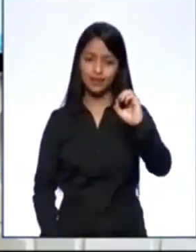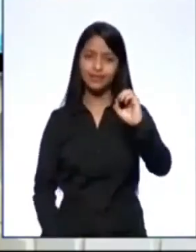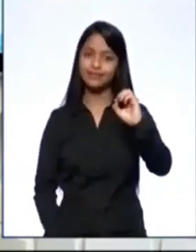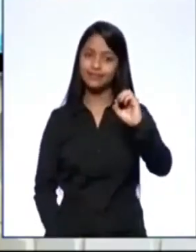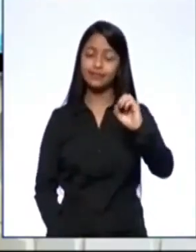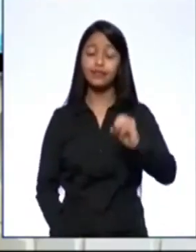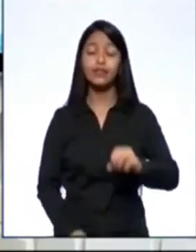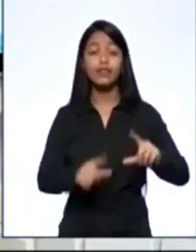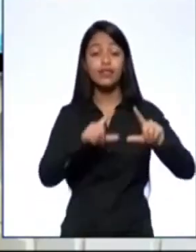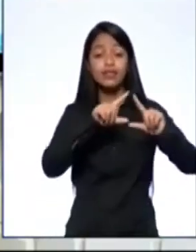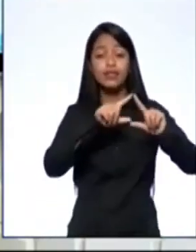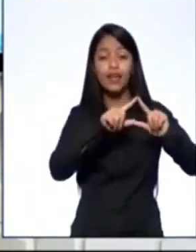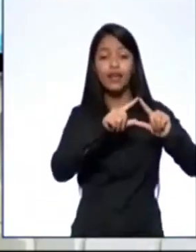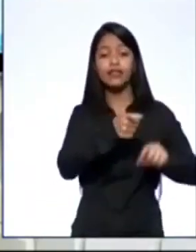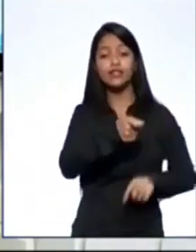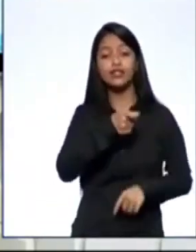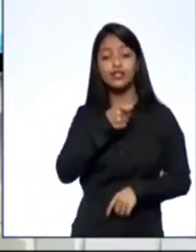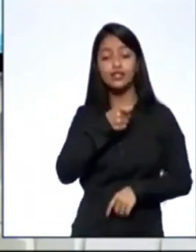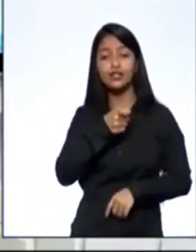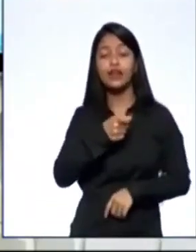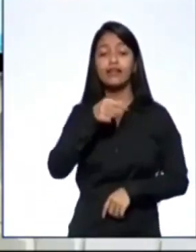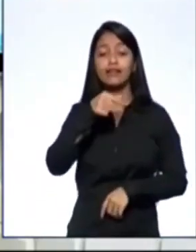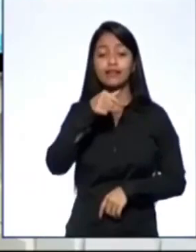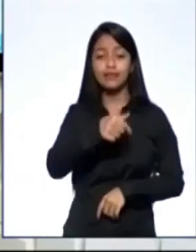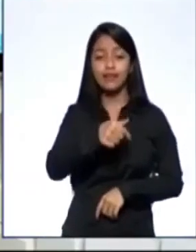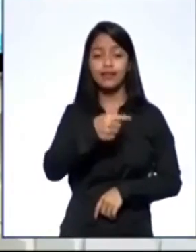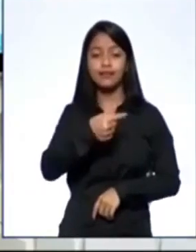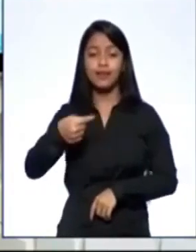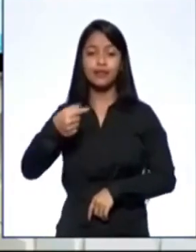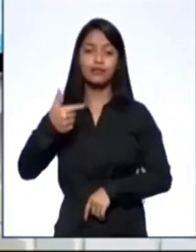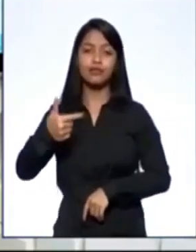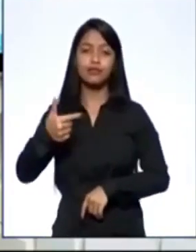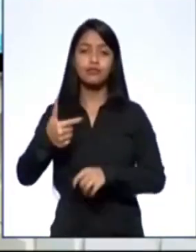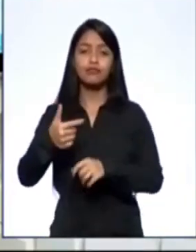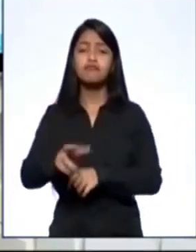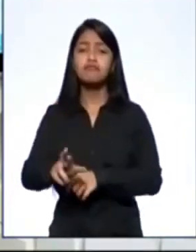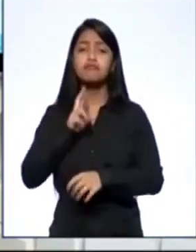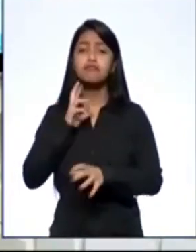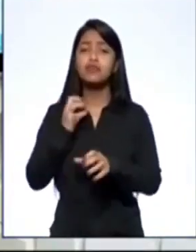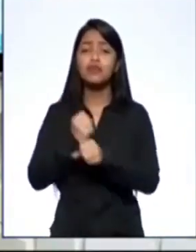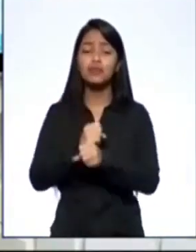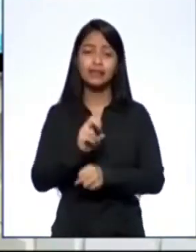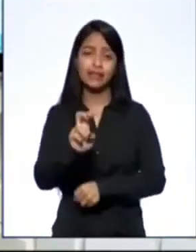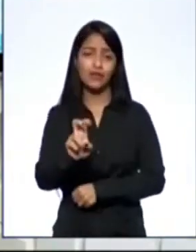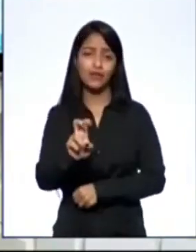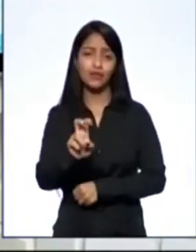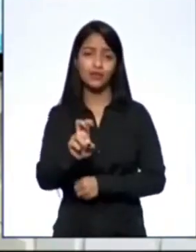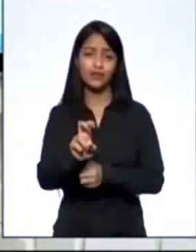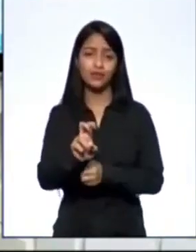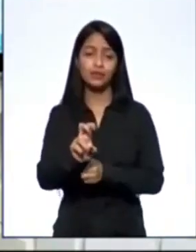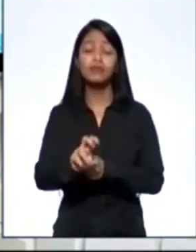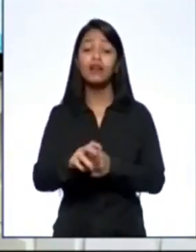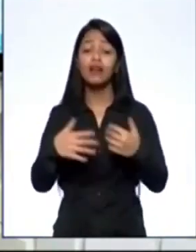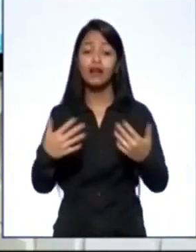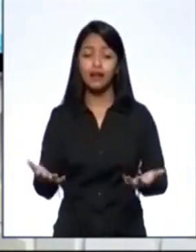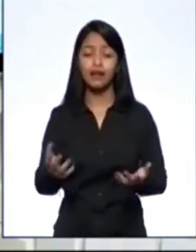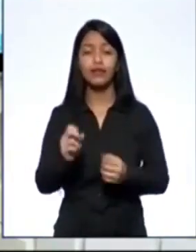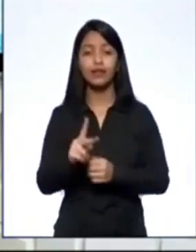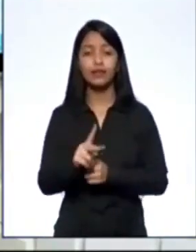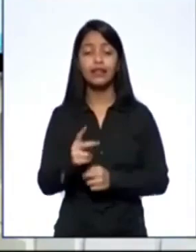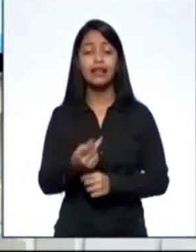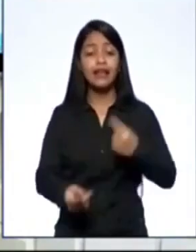- 7 - 237 - 2 e é cinco dividir desce